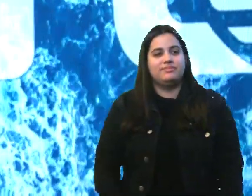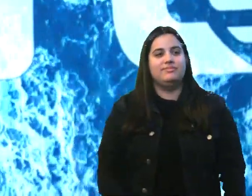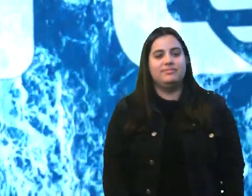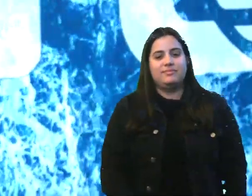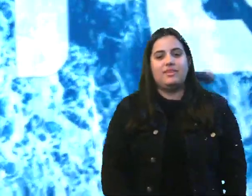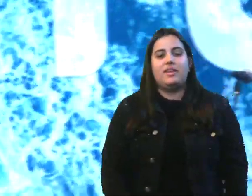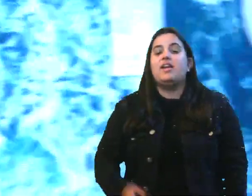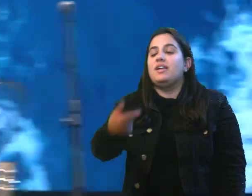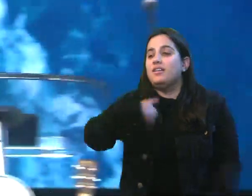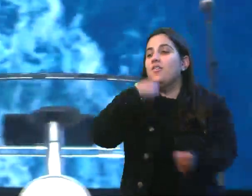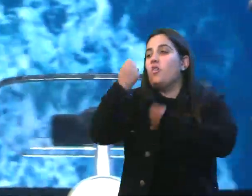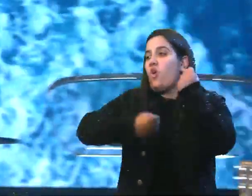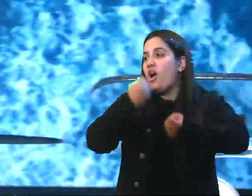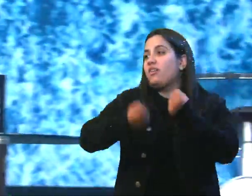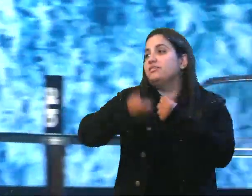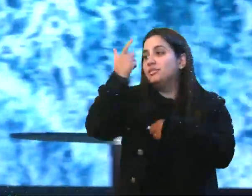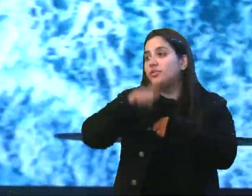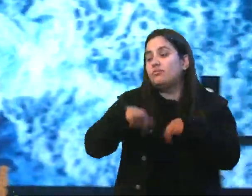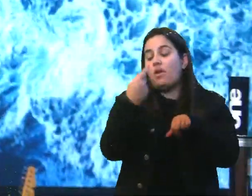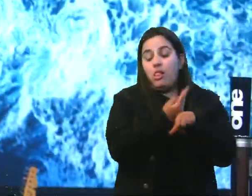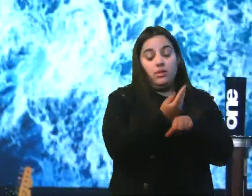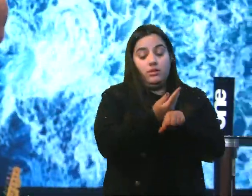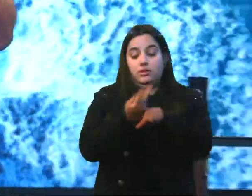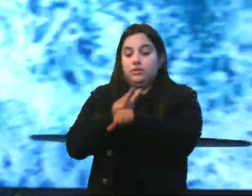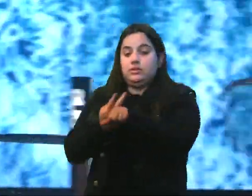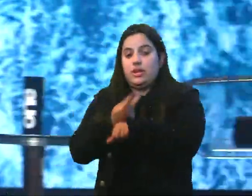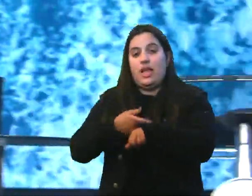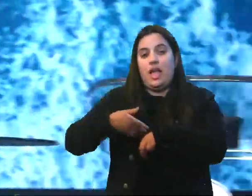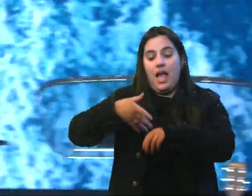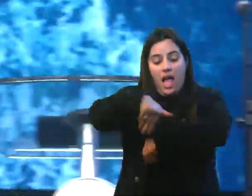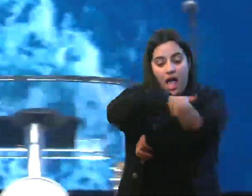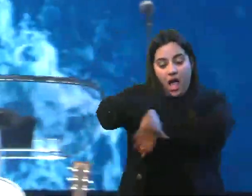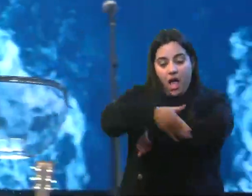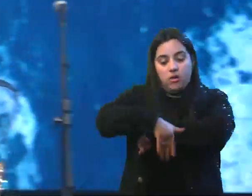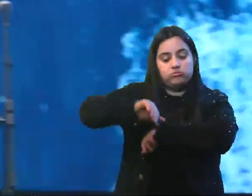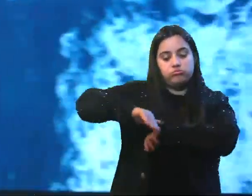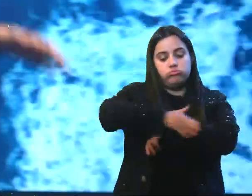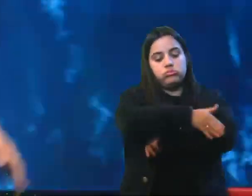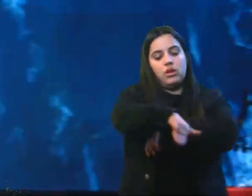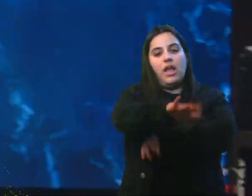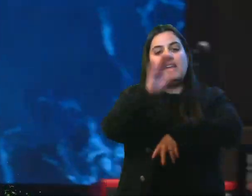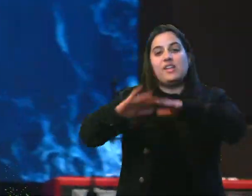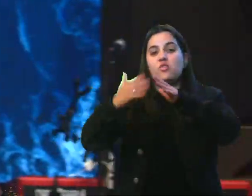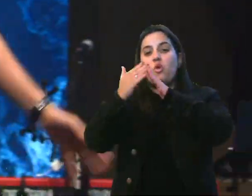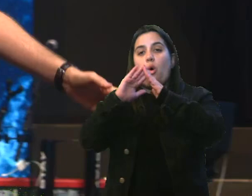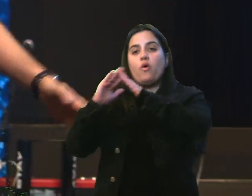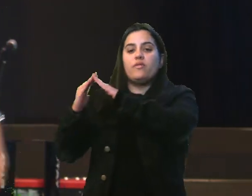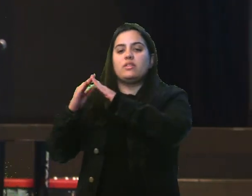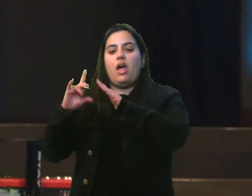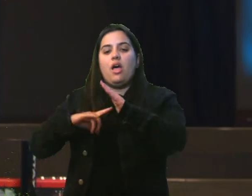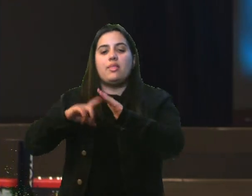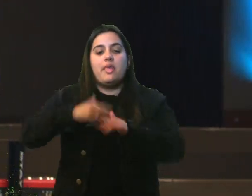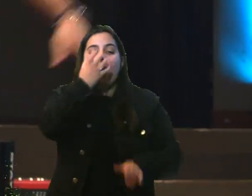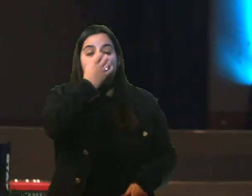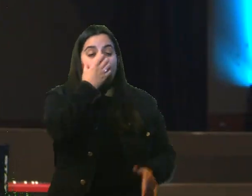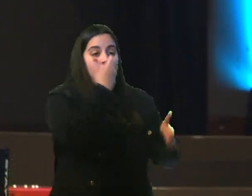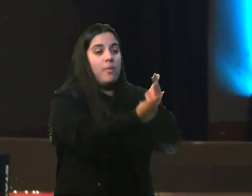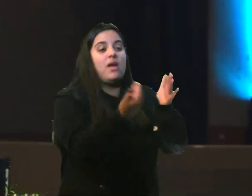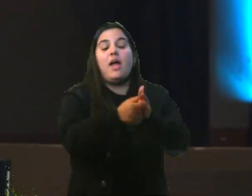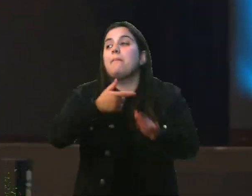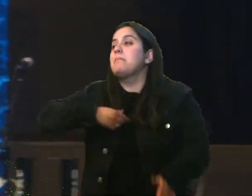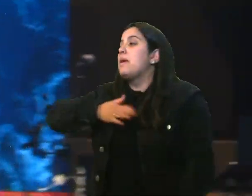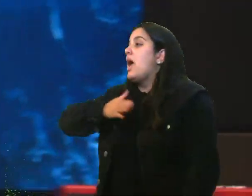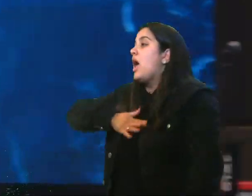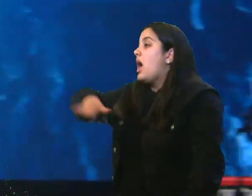E eu sigo correndo para o outro lado. E saio correndo, desço a rua, correndo. E vou, de repente os vizinhos começam a sair para a rua. Tem um cachorro perdido. Eu falei, é